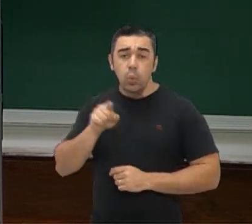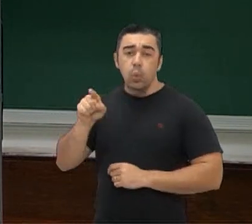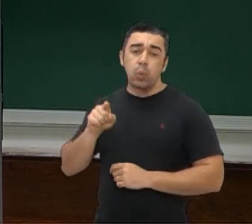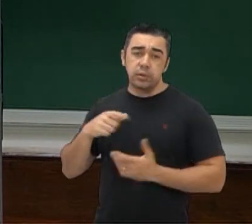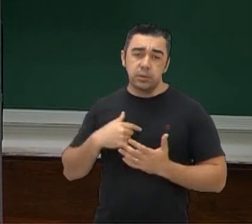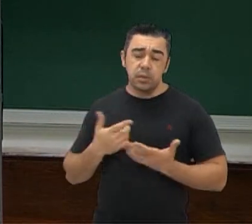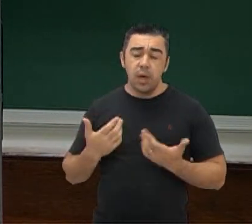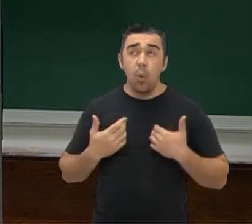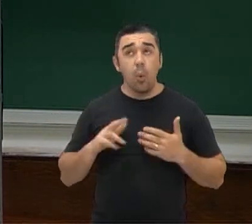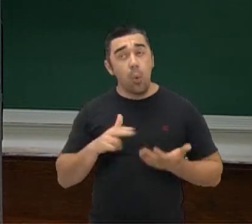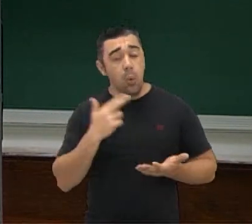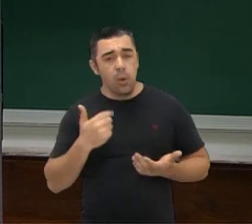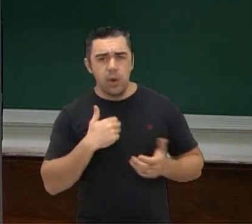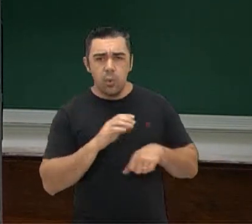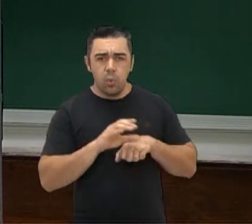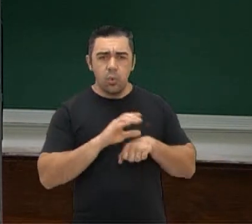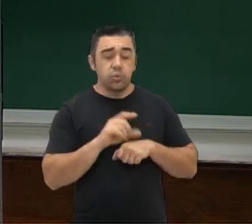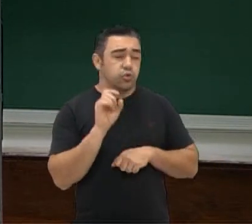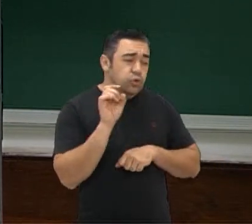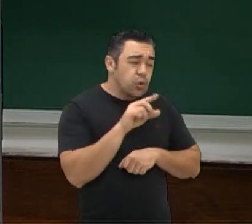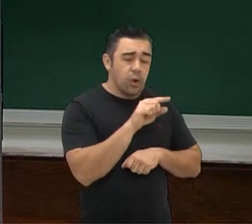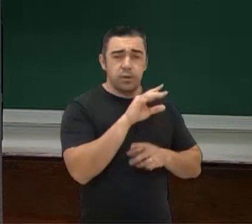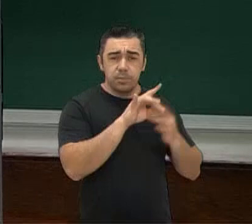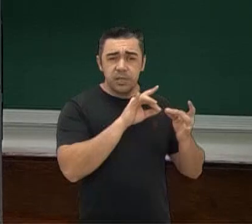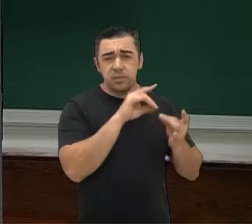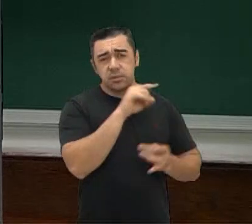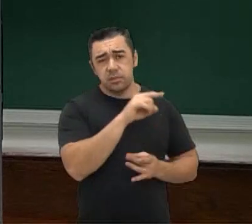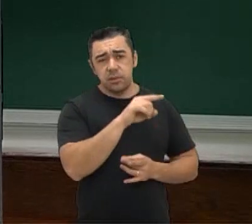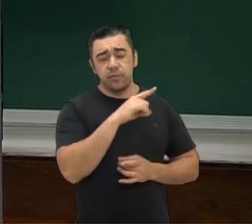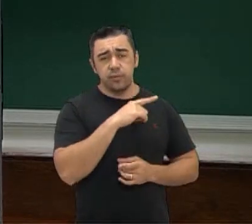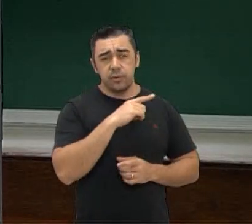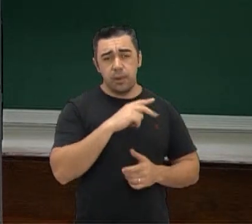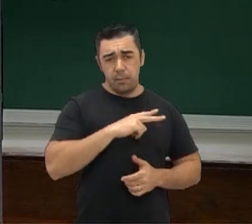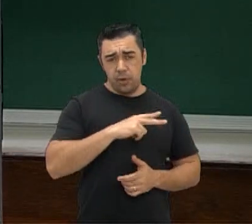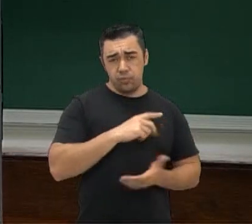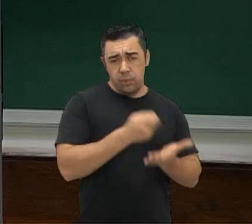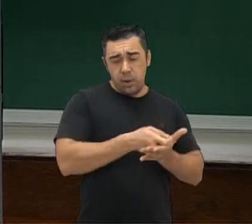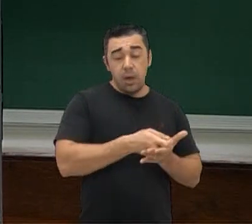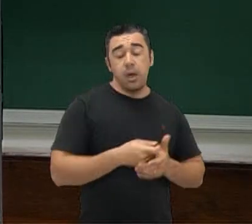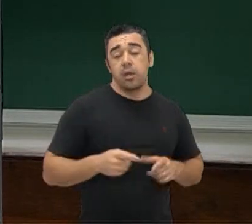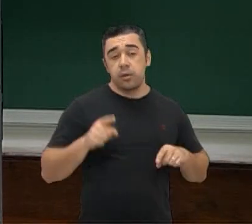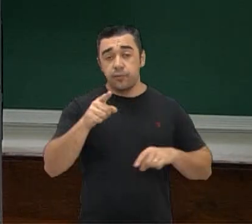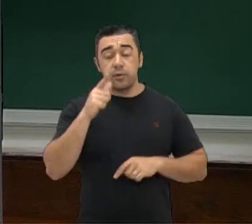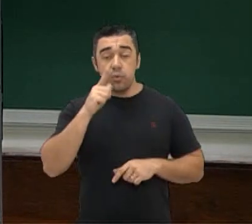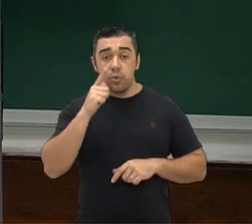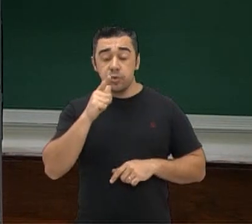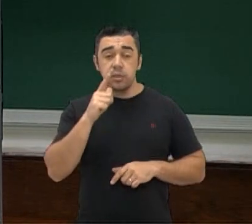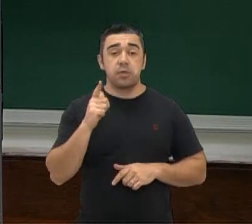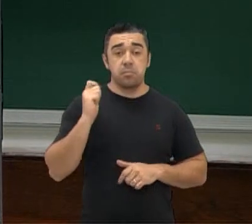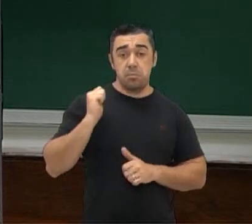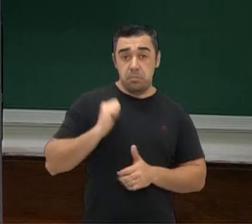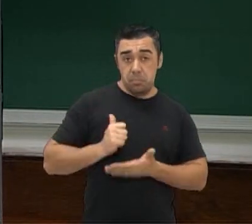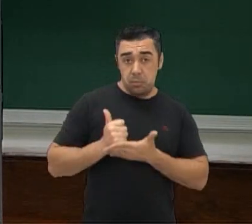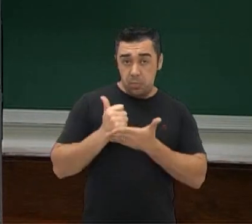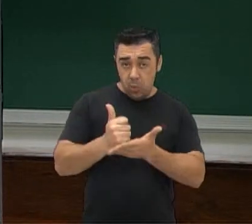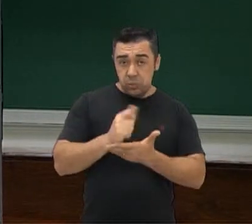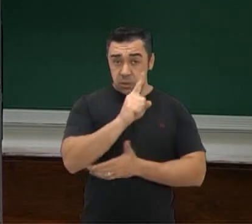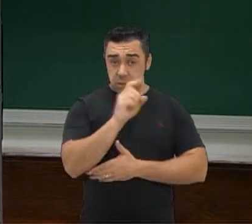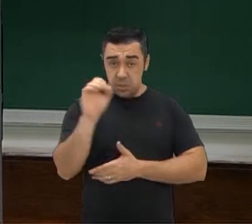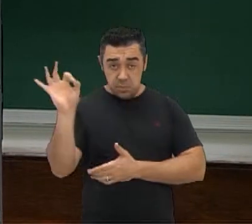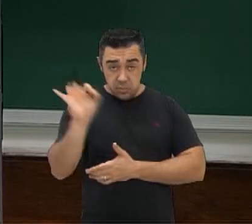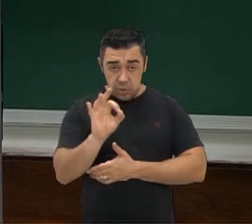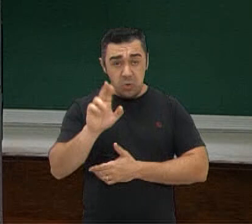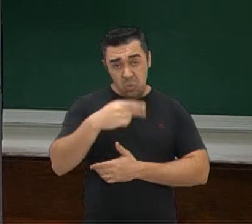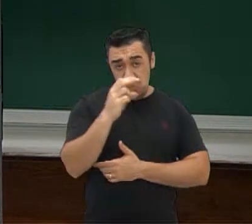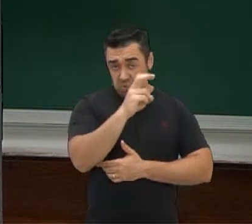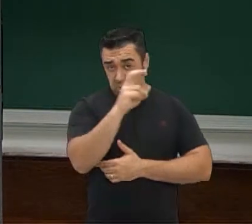curso que eu quero nem tem em pública, tem só em tal particular. Você pode usar a sua nota para tentar conseguir bolsa integral ou parcial de estudos